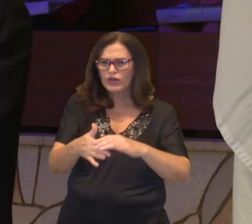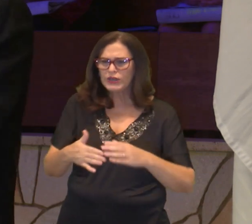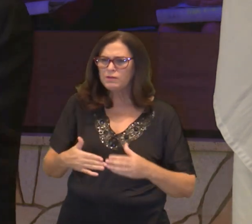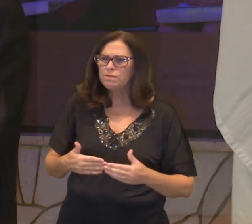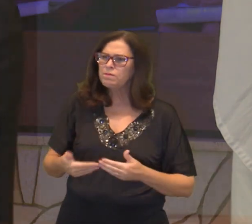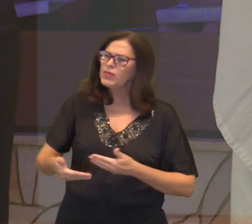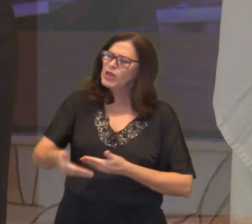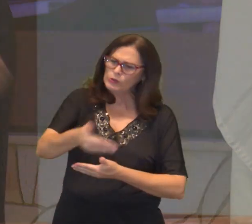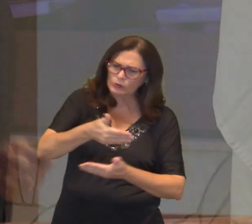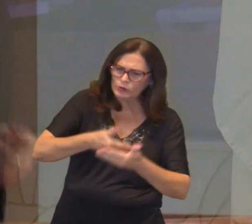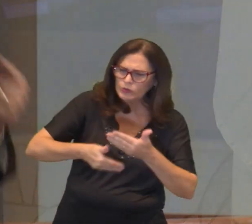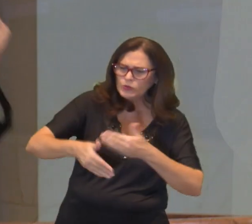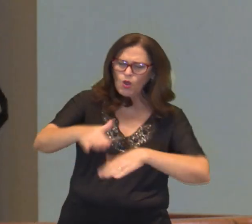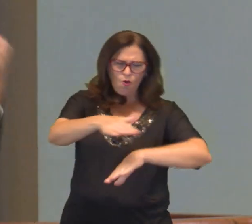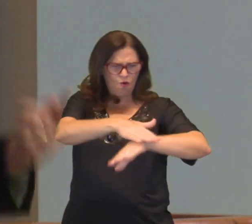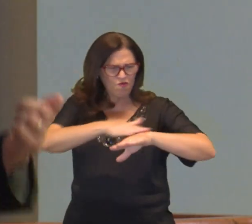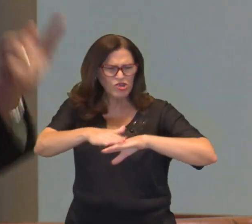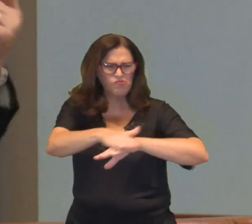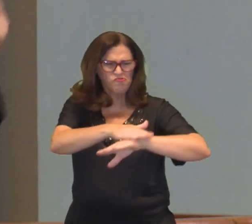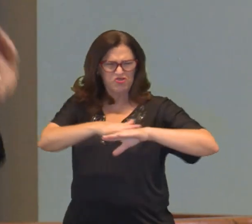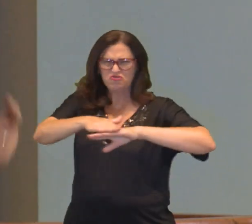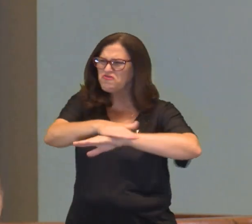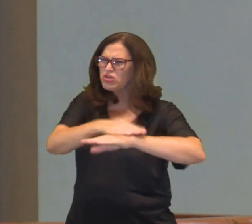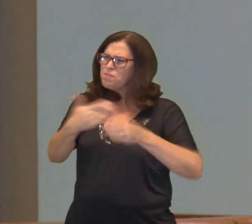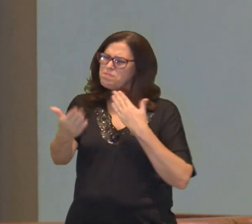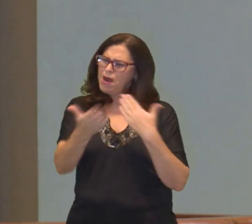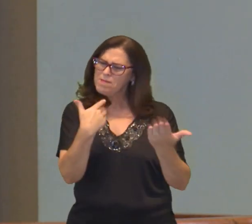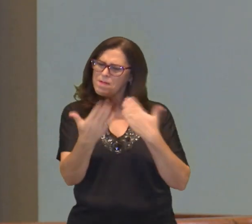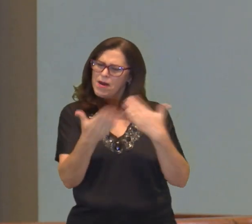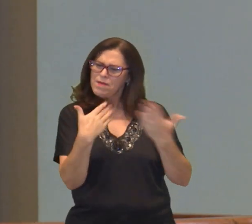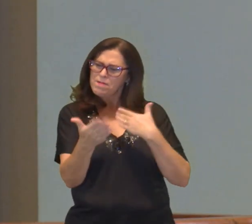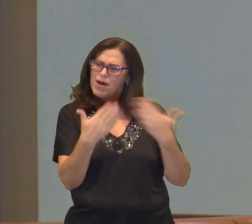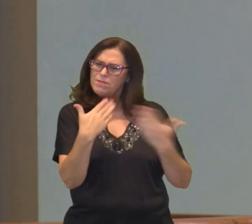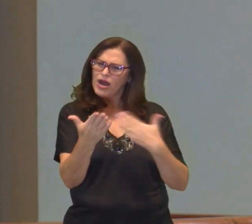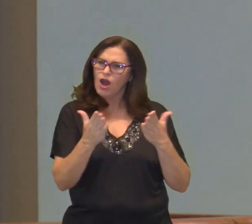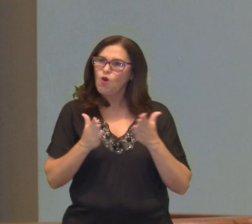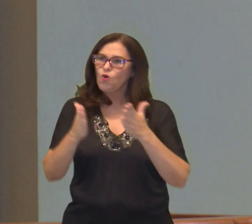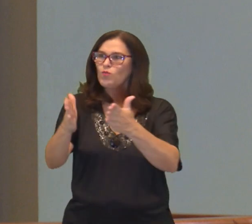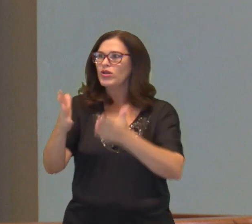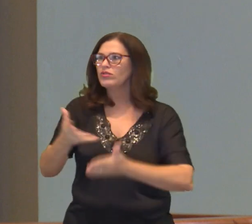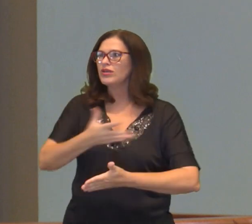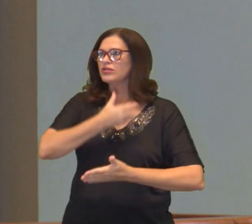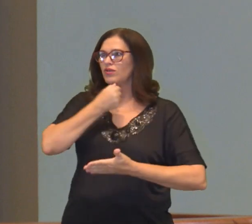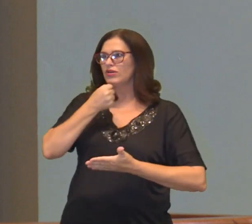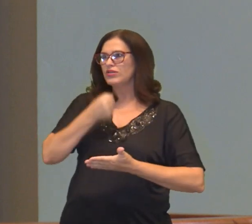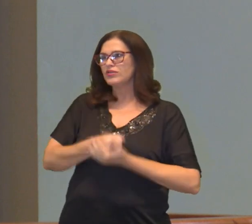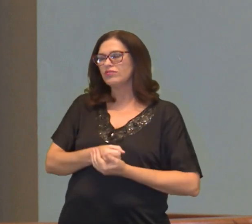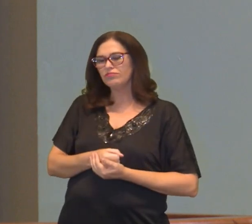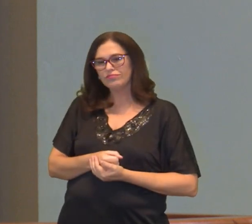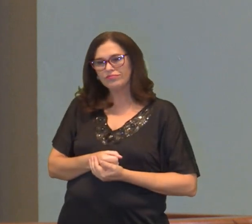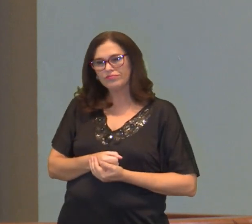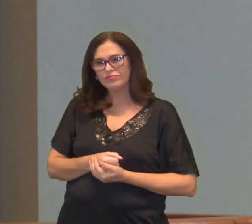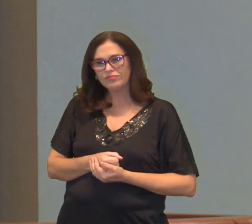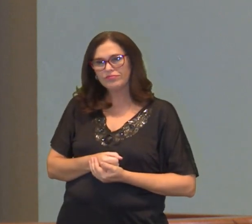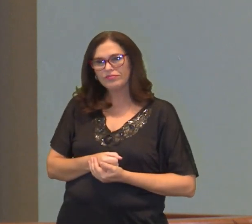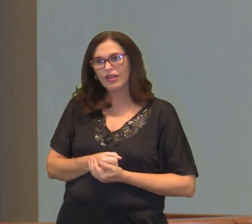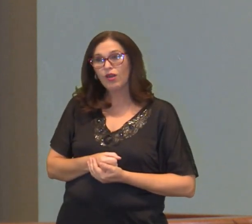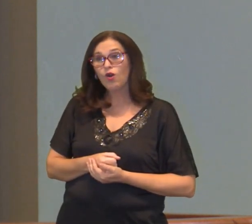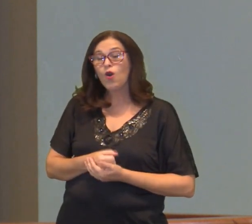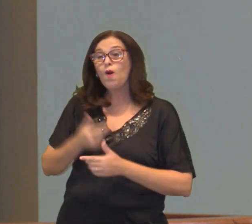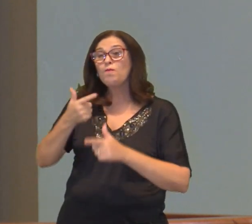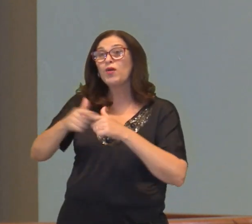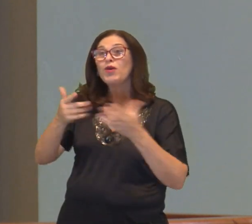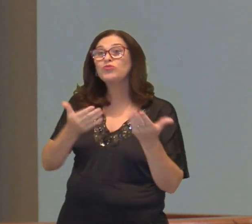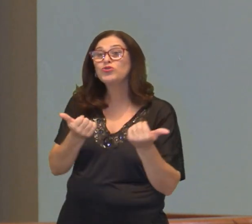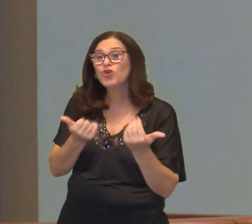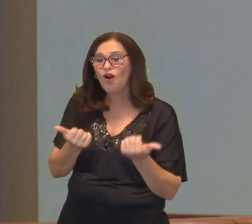diversas e diversas conversas com eles acerca do caminho da salvação. O problema de Wesley era o